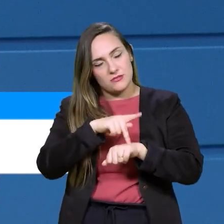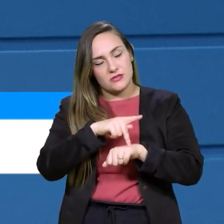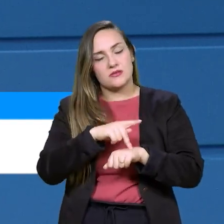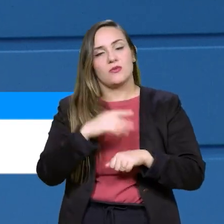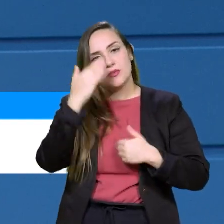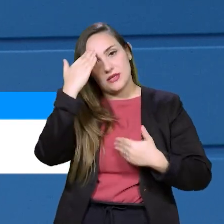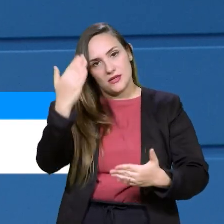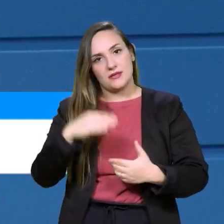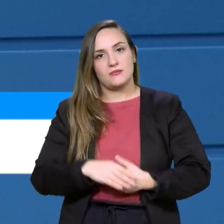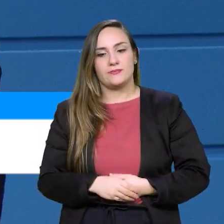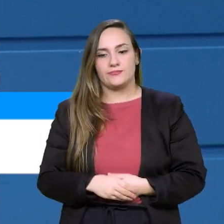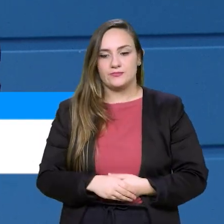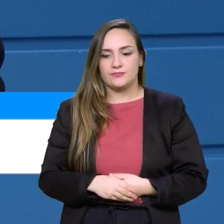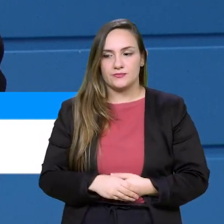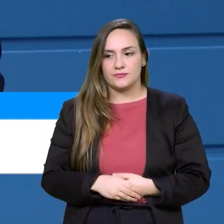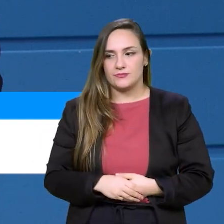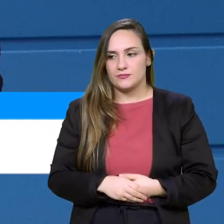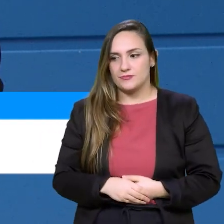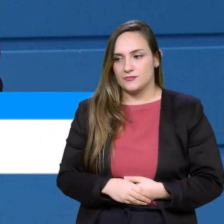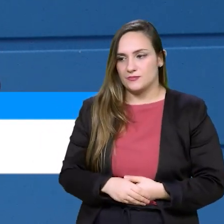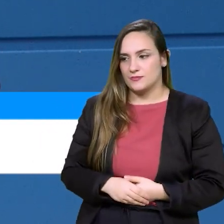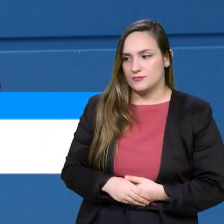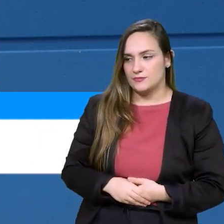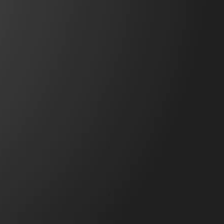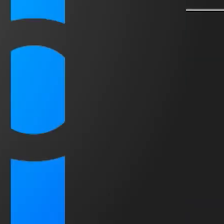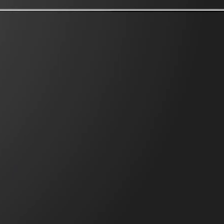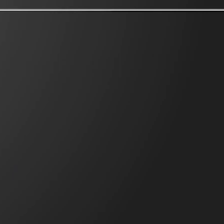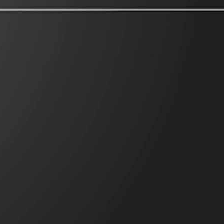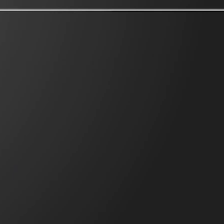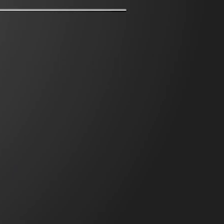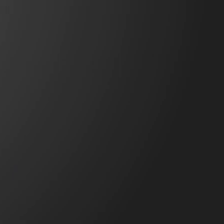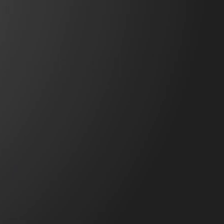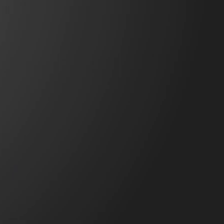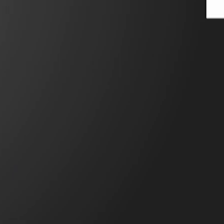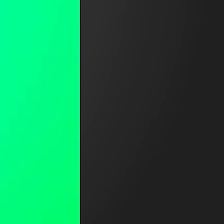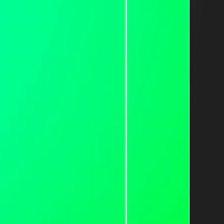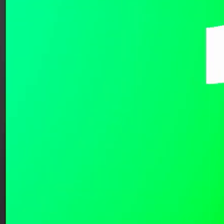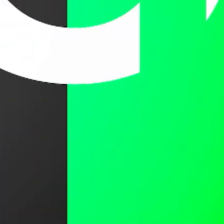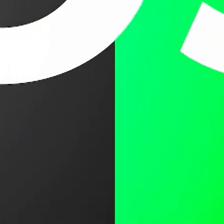bem preparadas para administrar Campo Grande, o Estado e o Brasil. Muito obrigado.